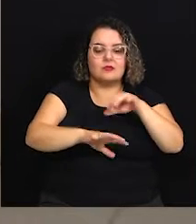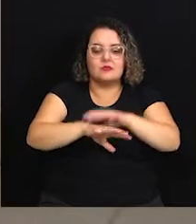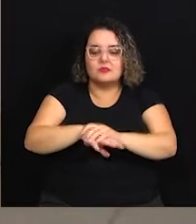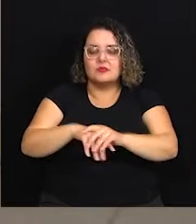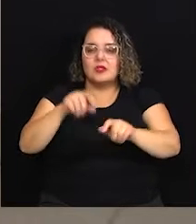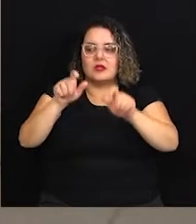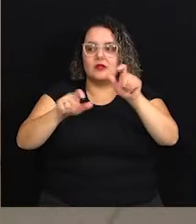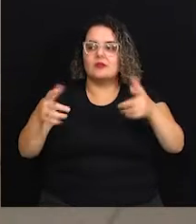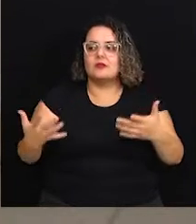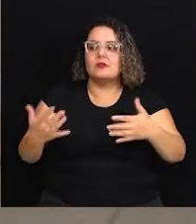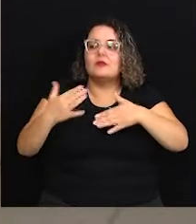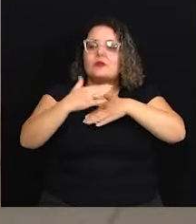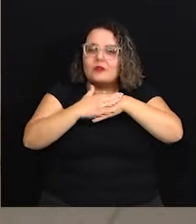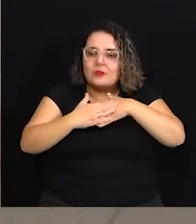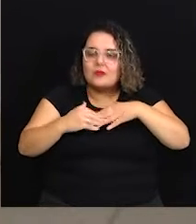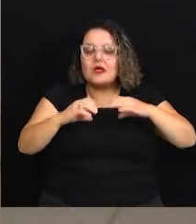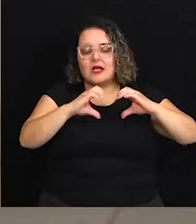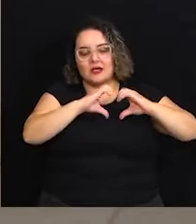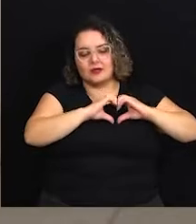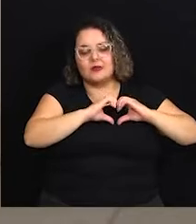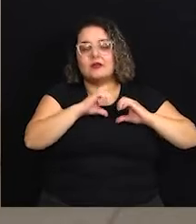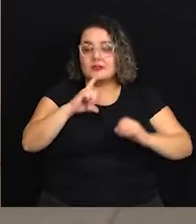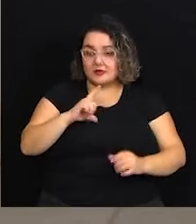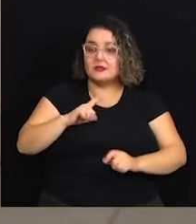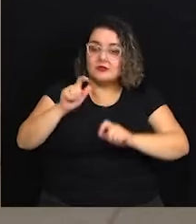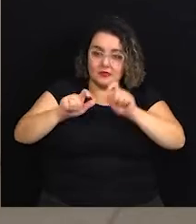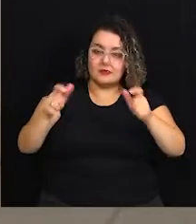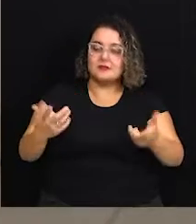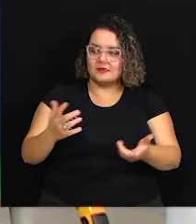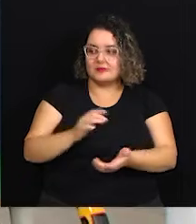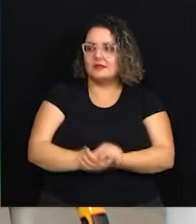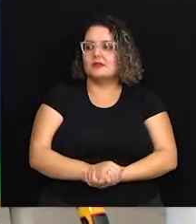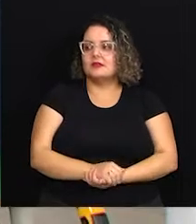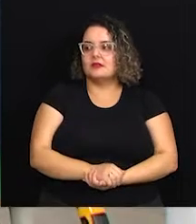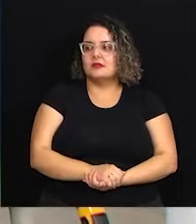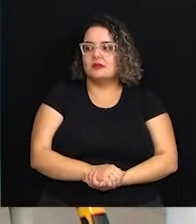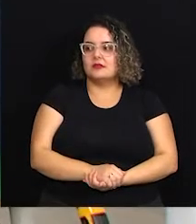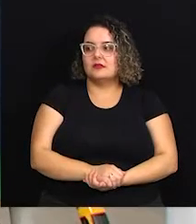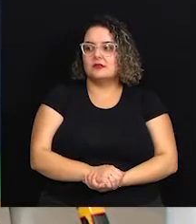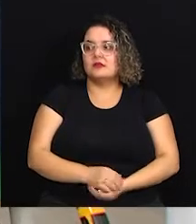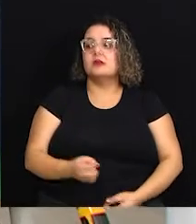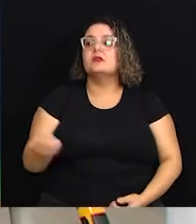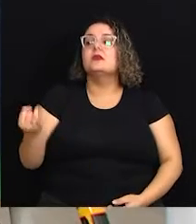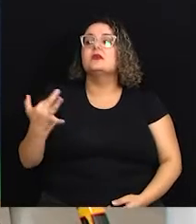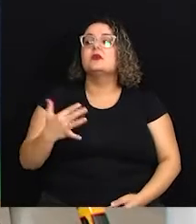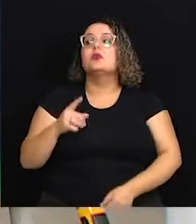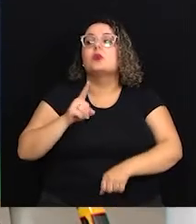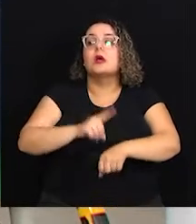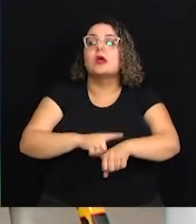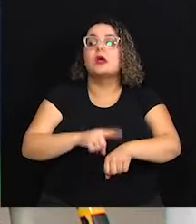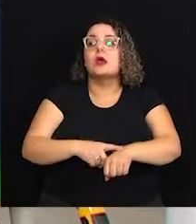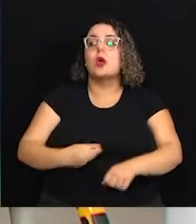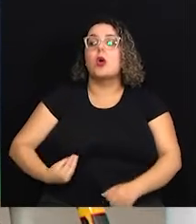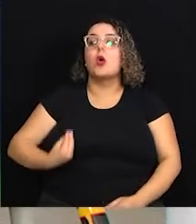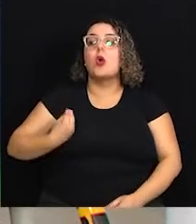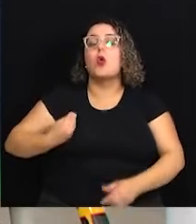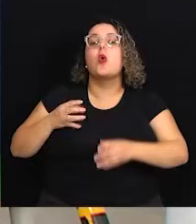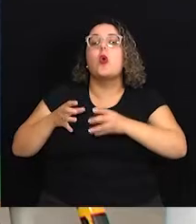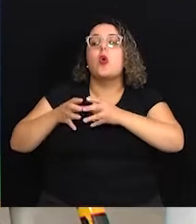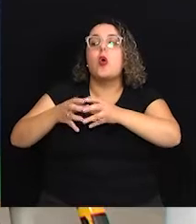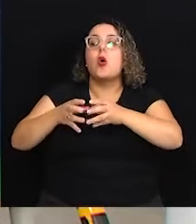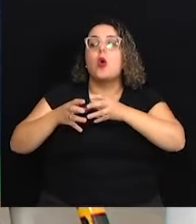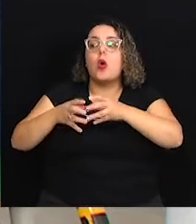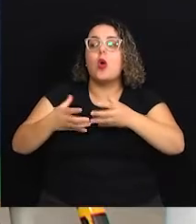pessoas, o carinho, o amor que a gente tem um pelos outros. E há quanto tempo já você convive